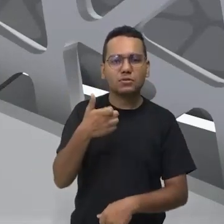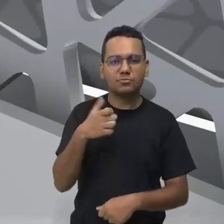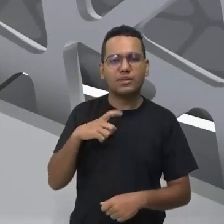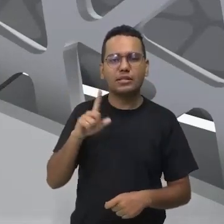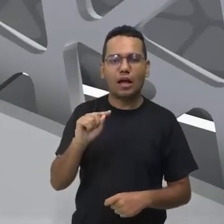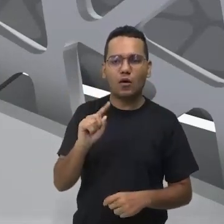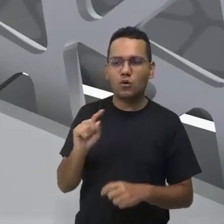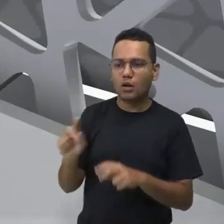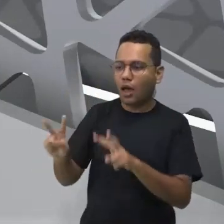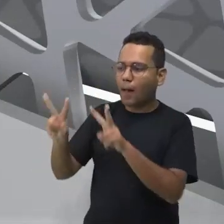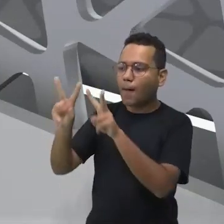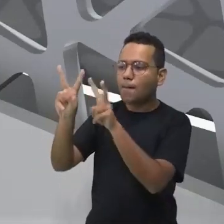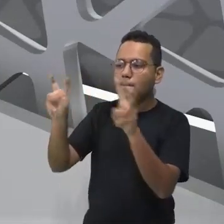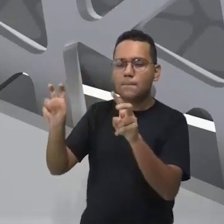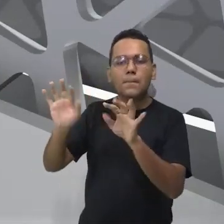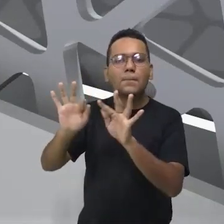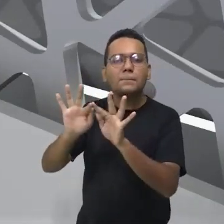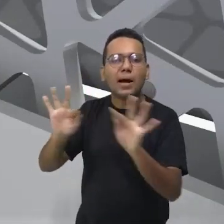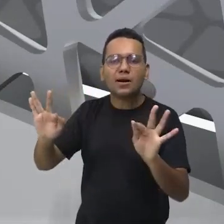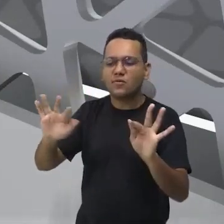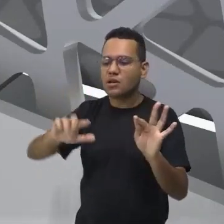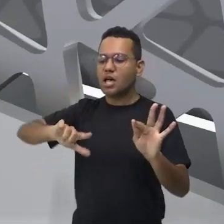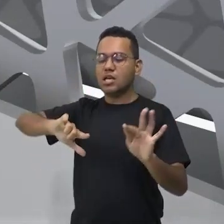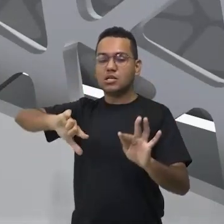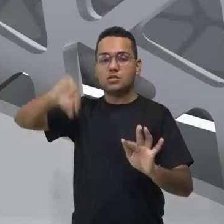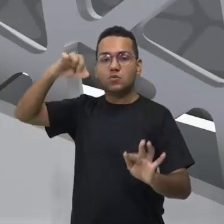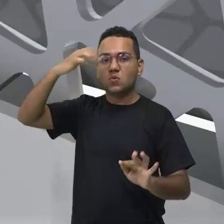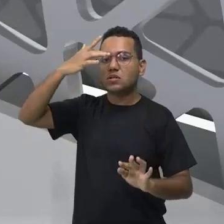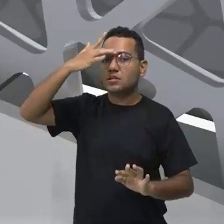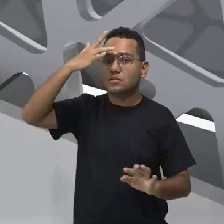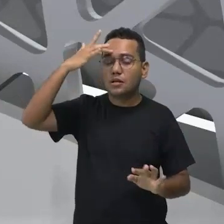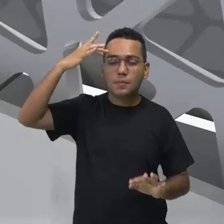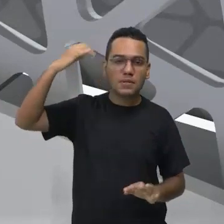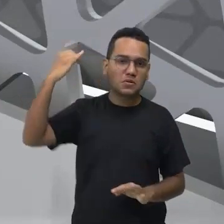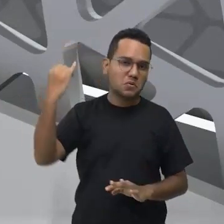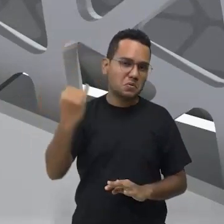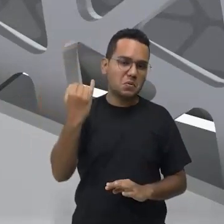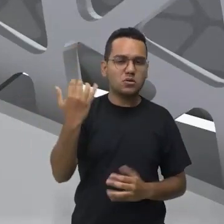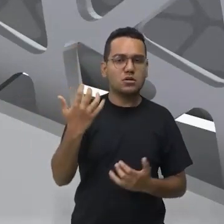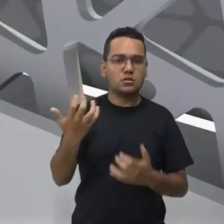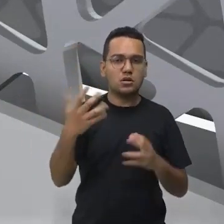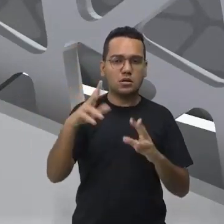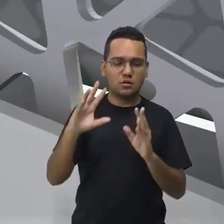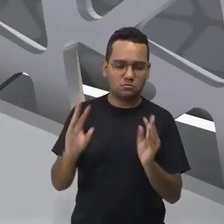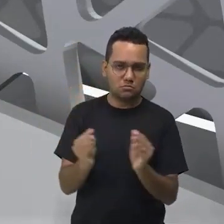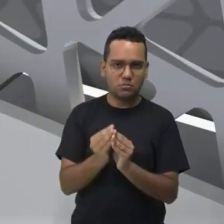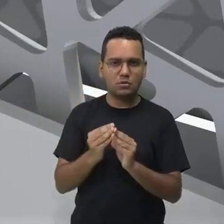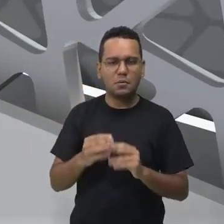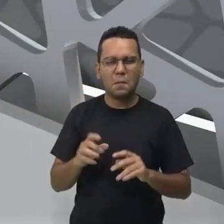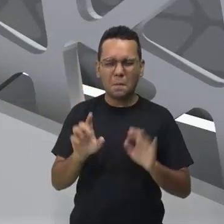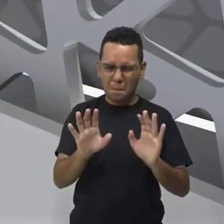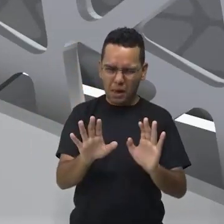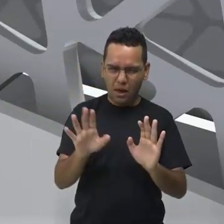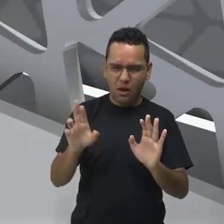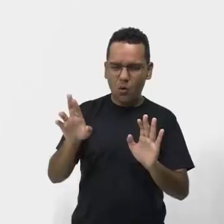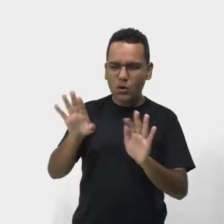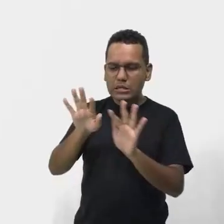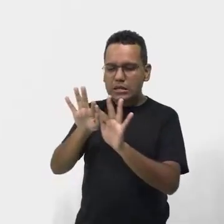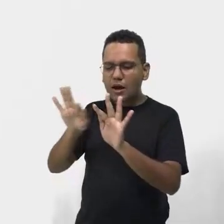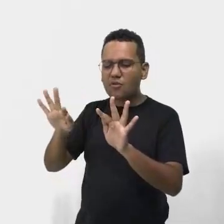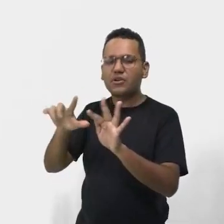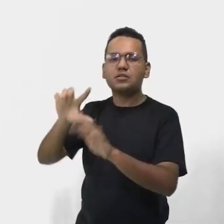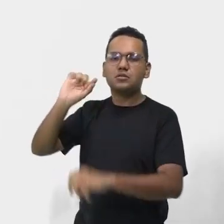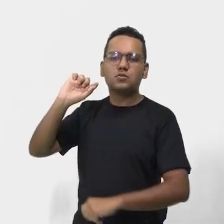Nós temos paráfrases e citações também que podem ser utilizadas em um resumo. Mas o que é uma